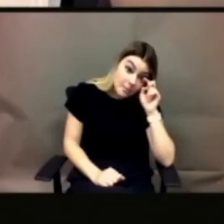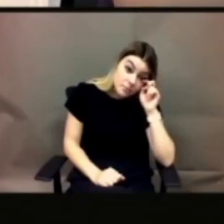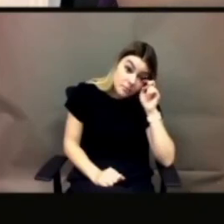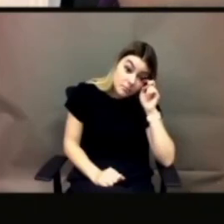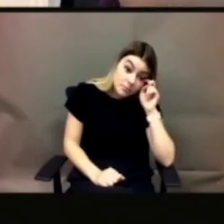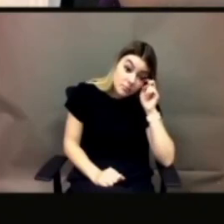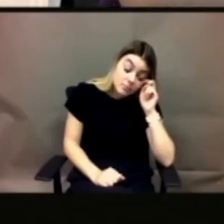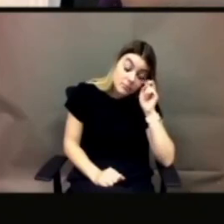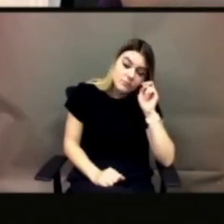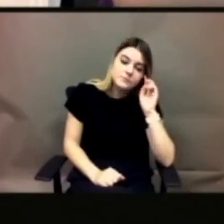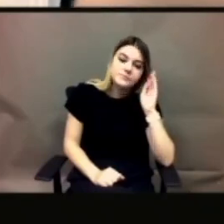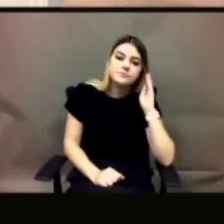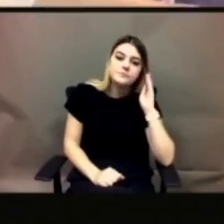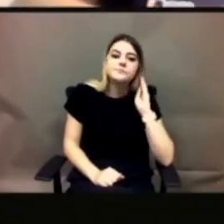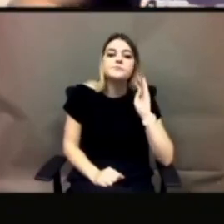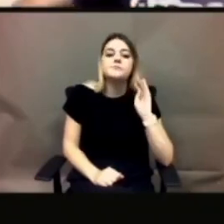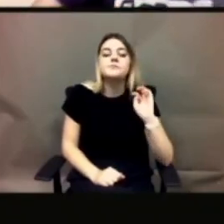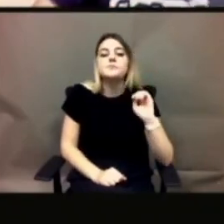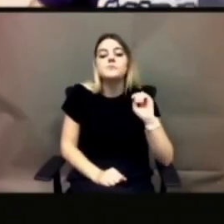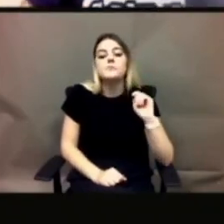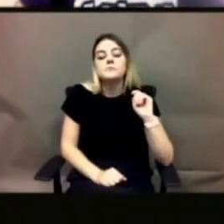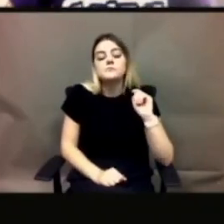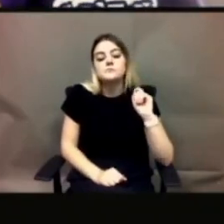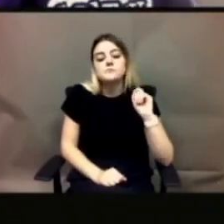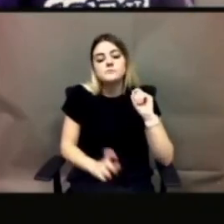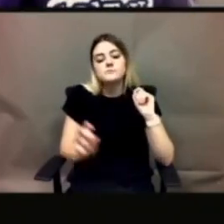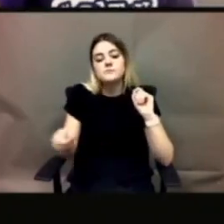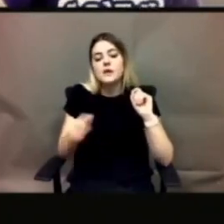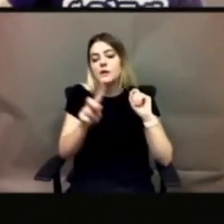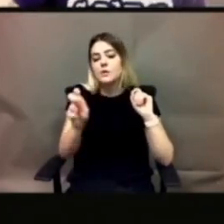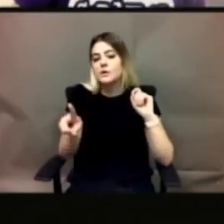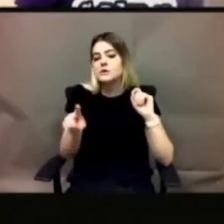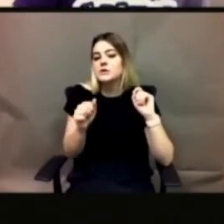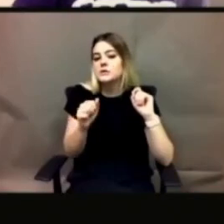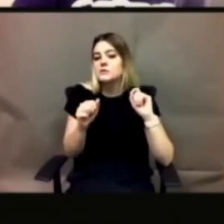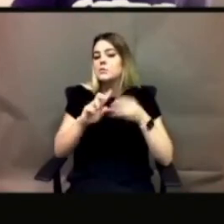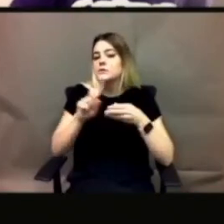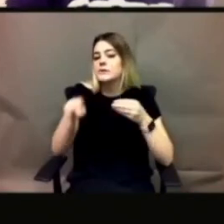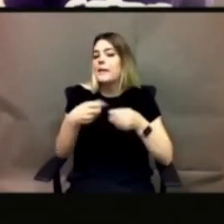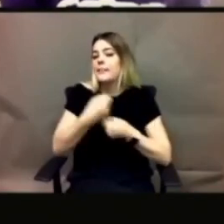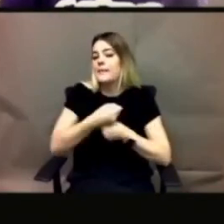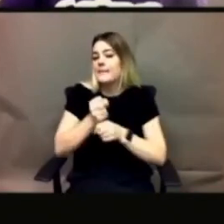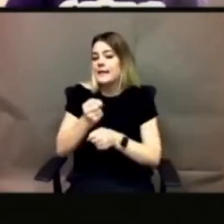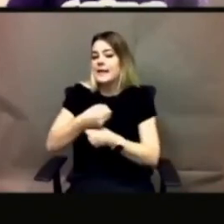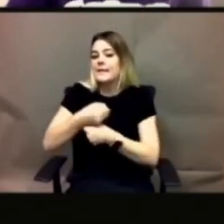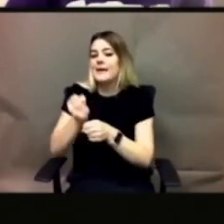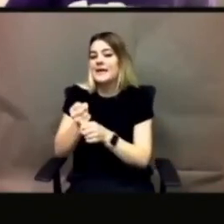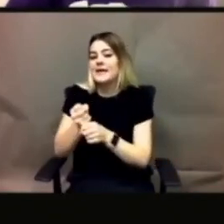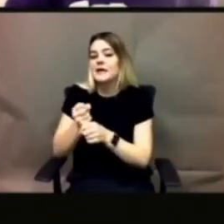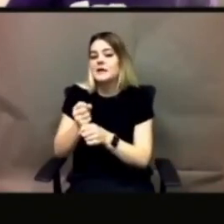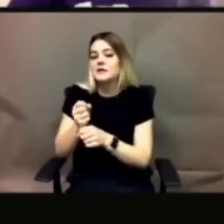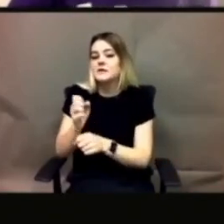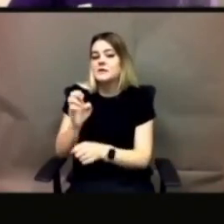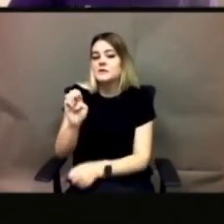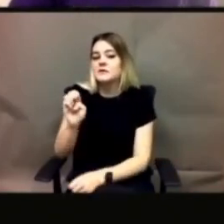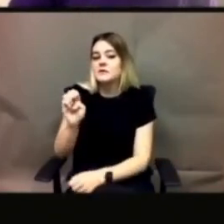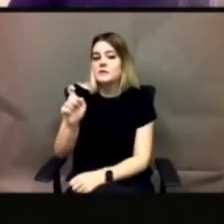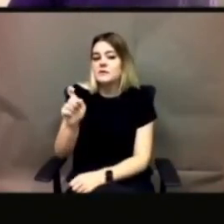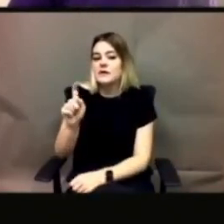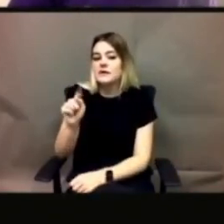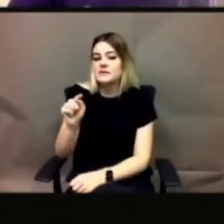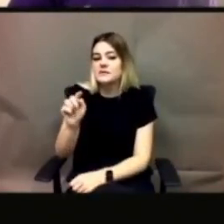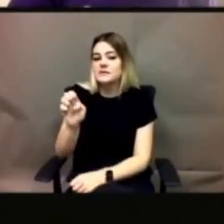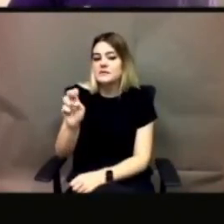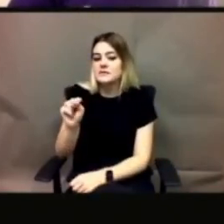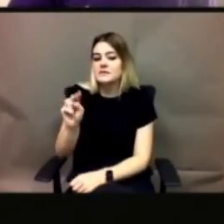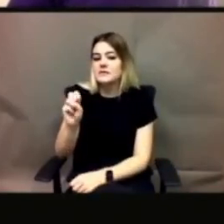Não quero que vocês vejam algo novo. Mas, acho que essa era uma outra pergunta que surgiu sobre a extensão no make make, que não é